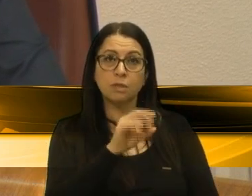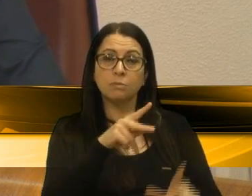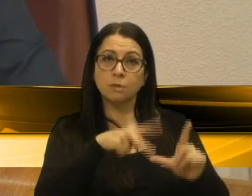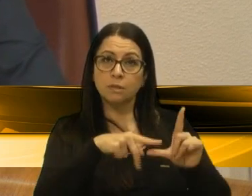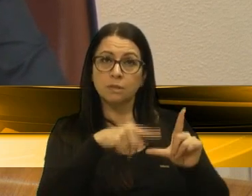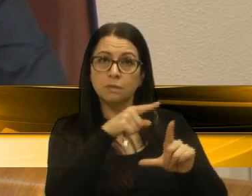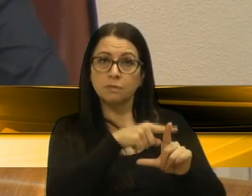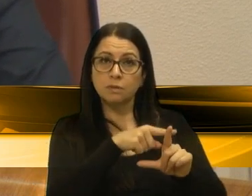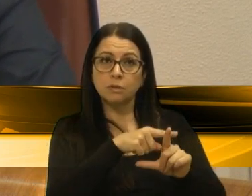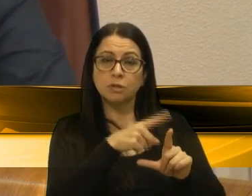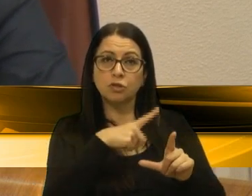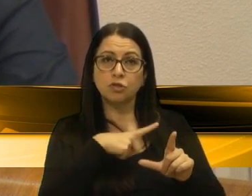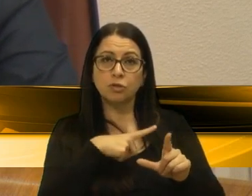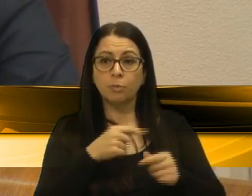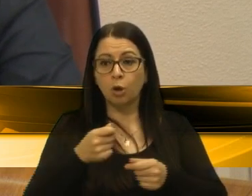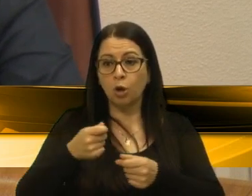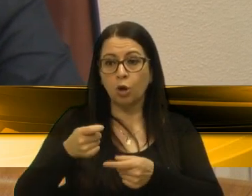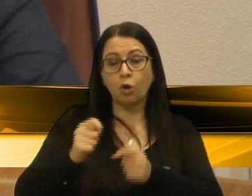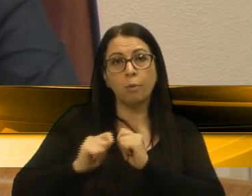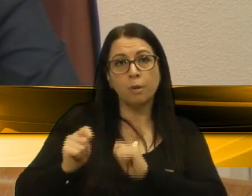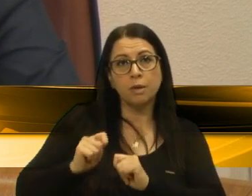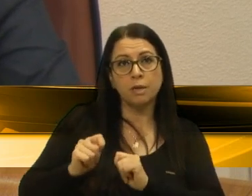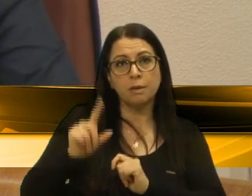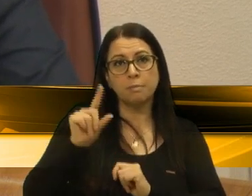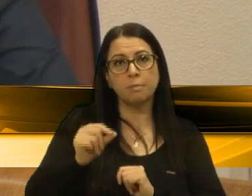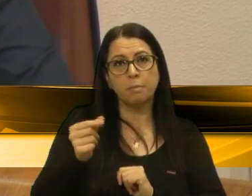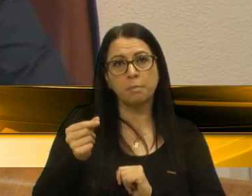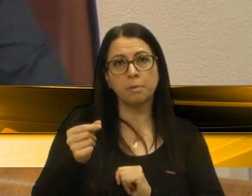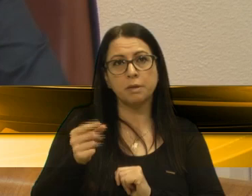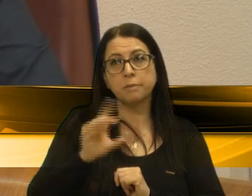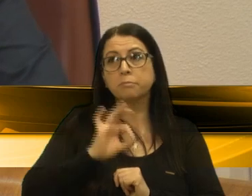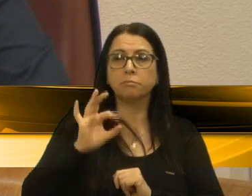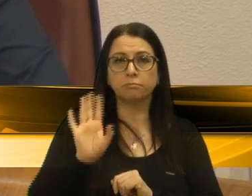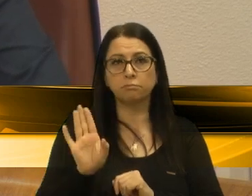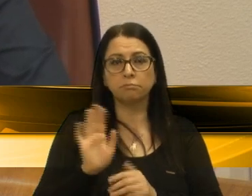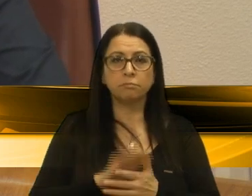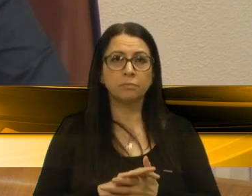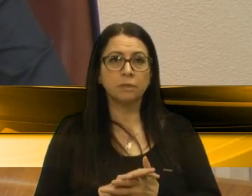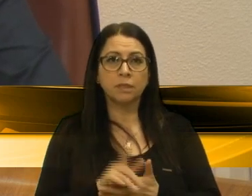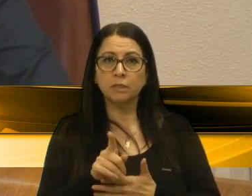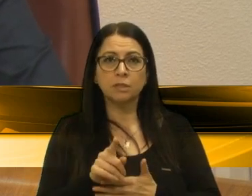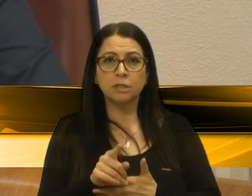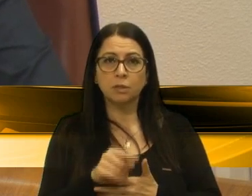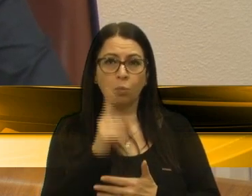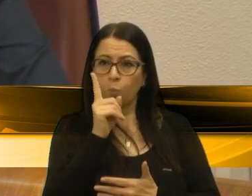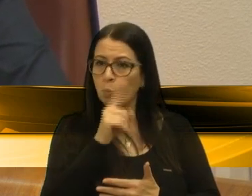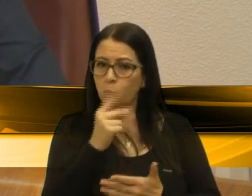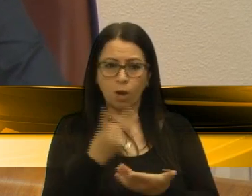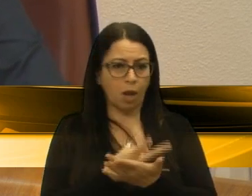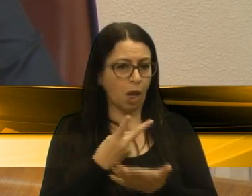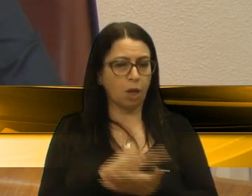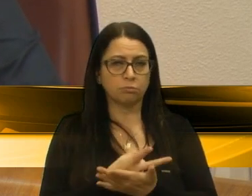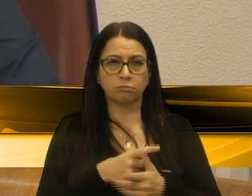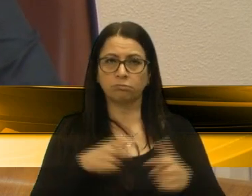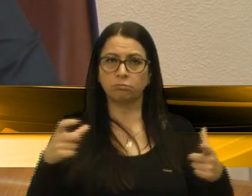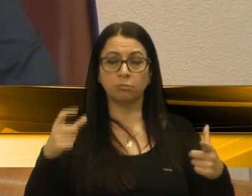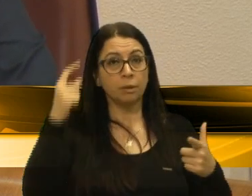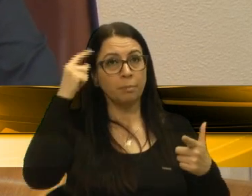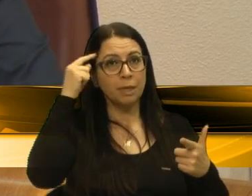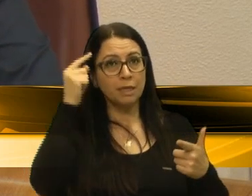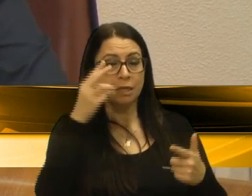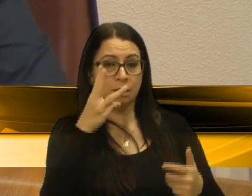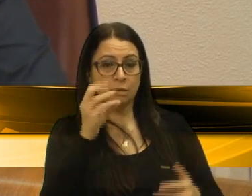gratuidades gerariam uma economia, uma tarifa mais baixa de tantos por cento. Isso é uma falha gigantesca, porque isso parte de uma premissa que